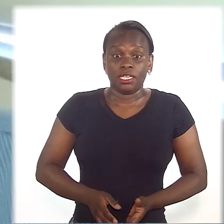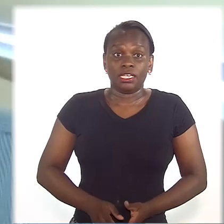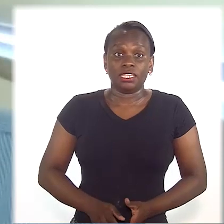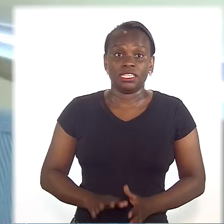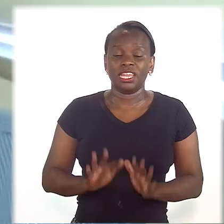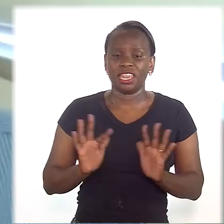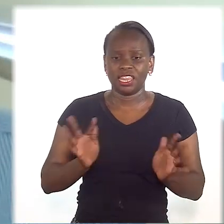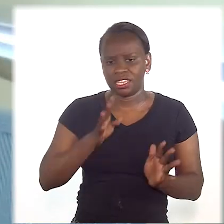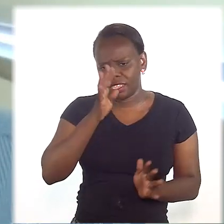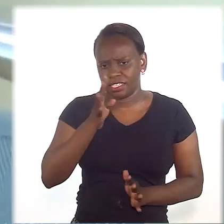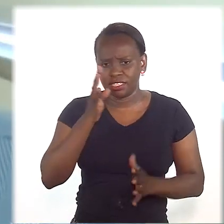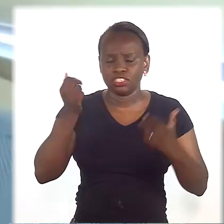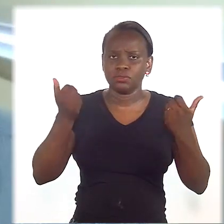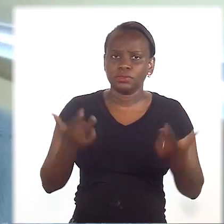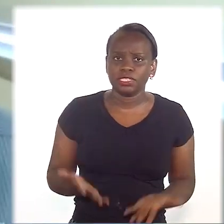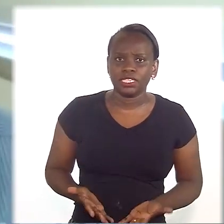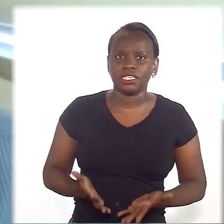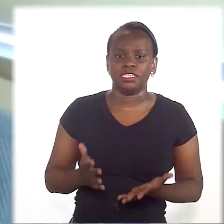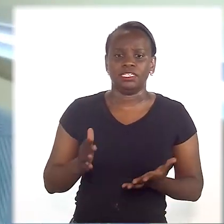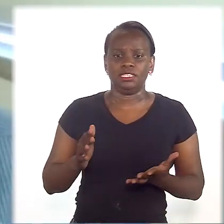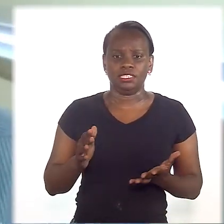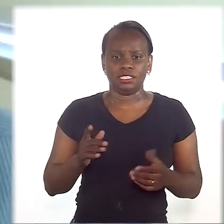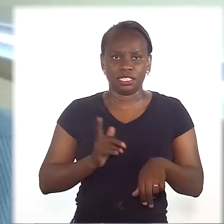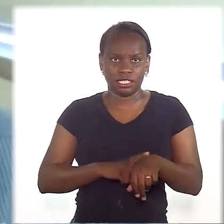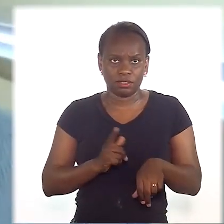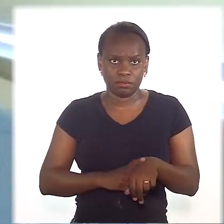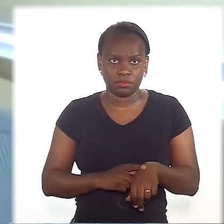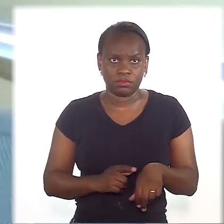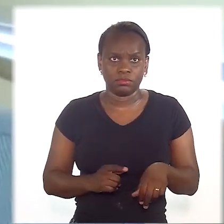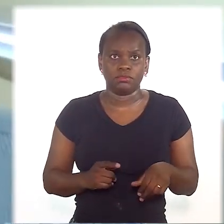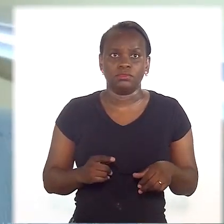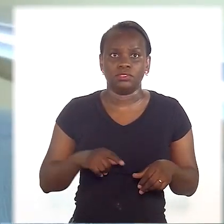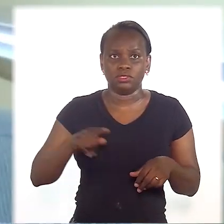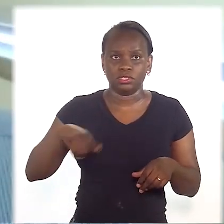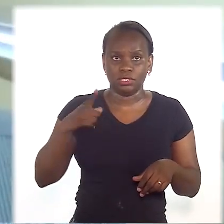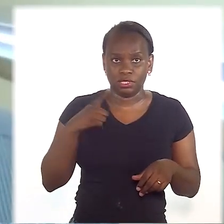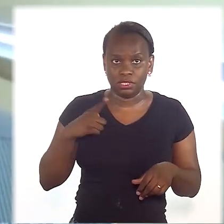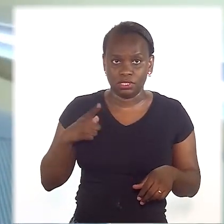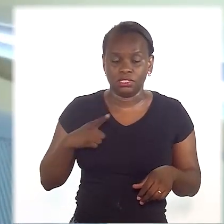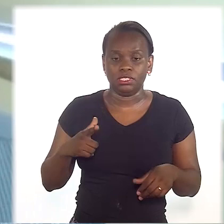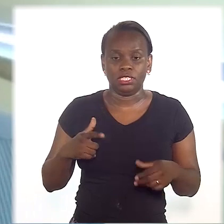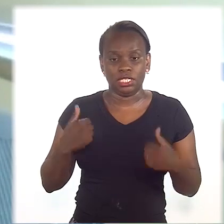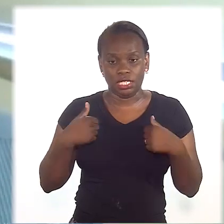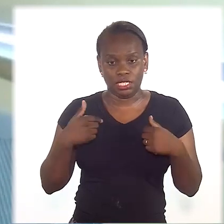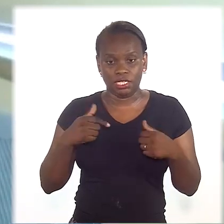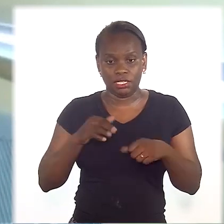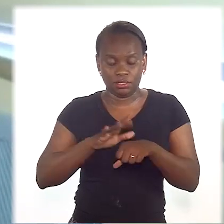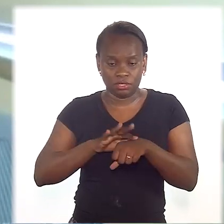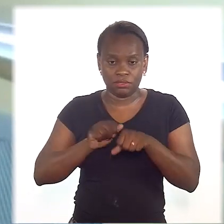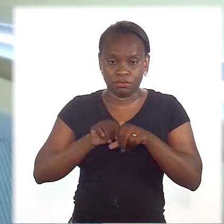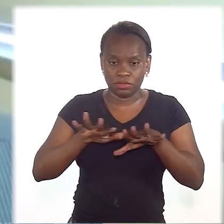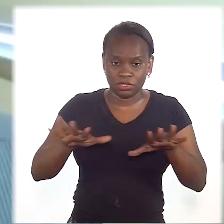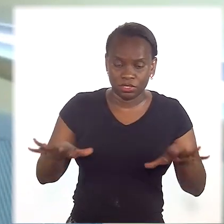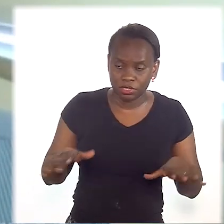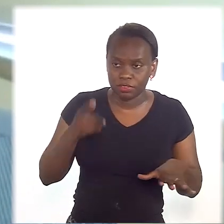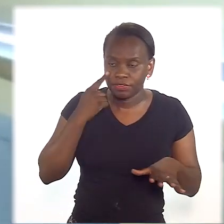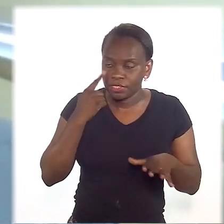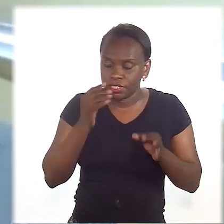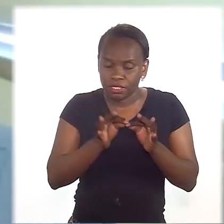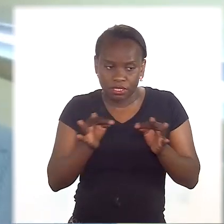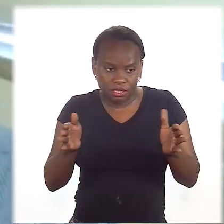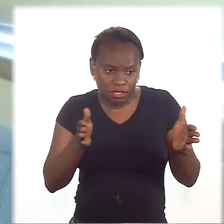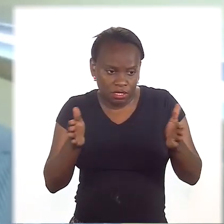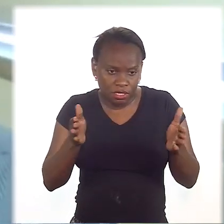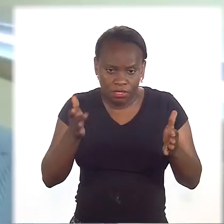Seria muito precoce, dado ao exíguo tempo que nós estamos em pandemia, para mensuração